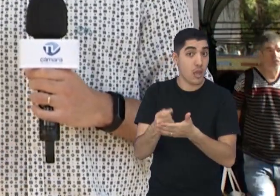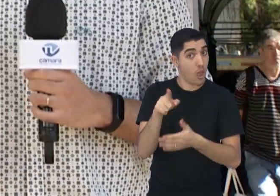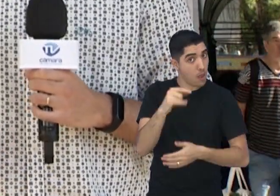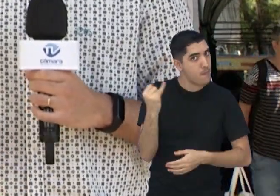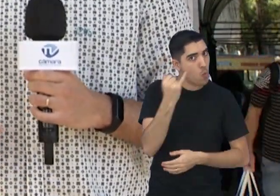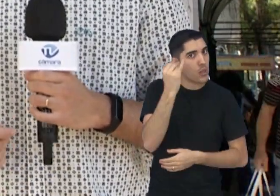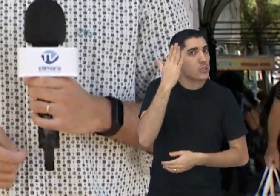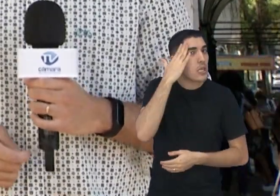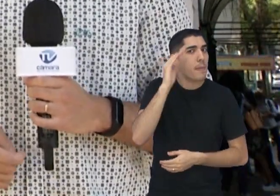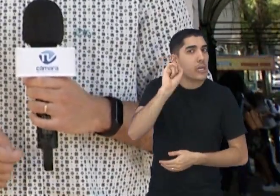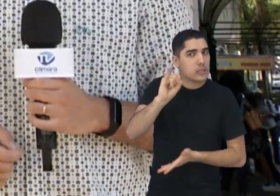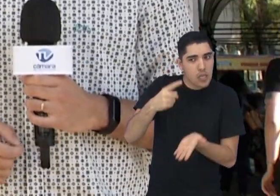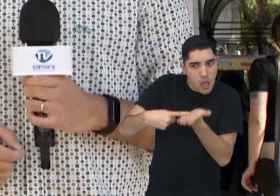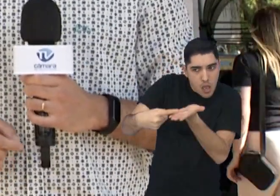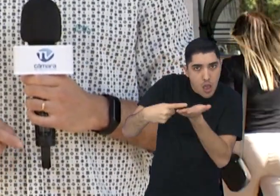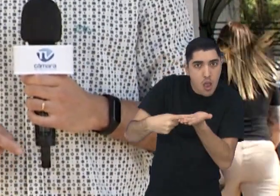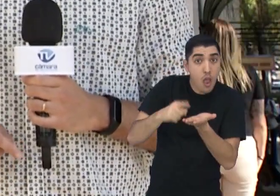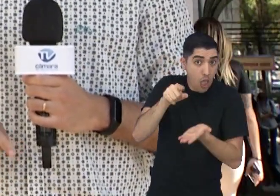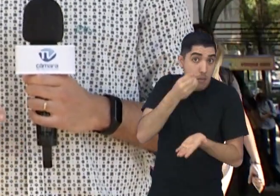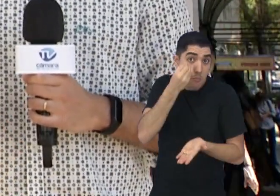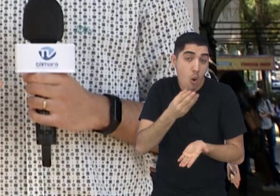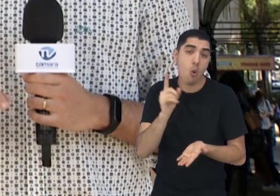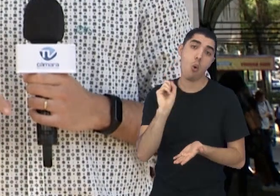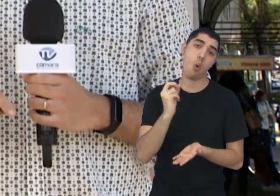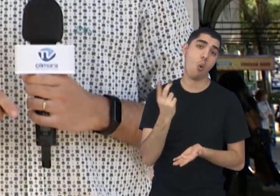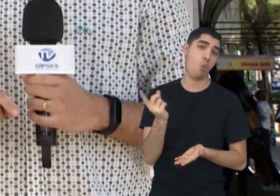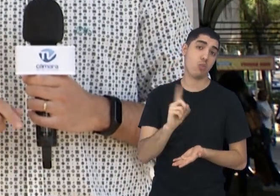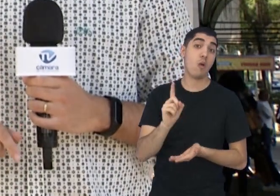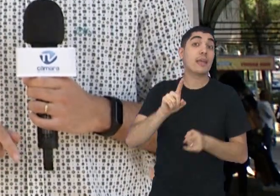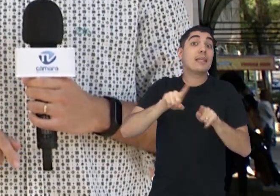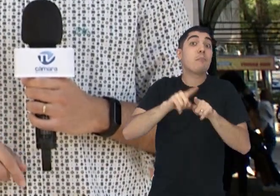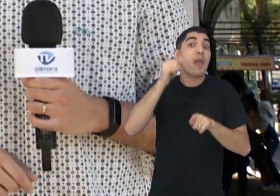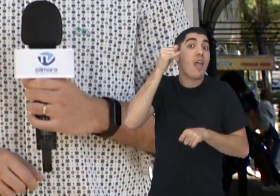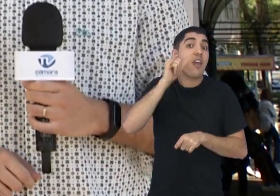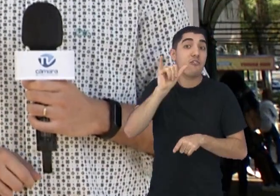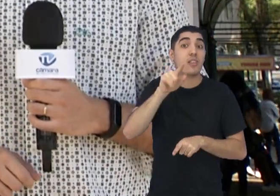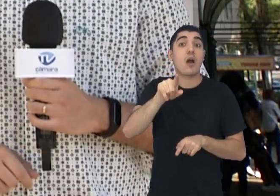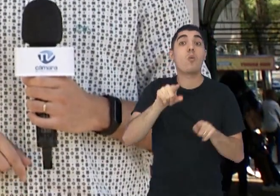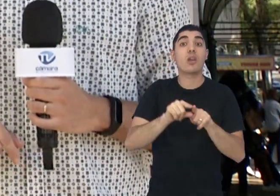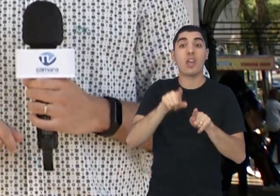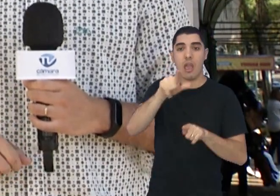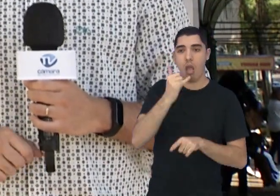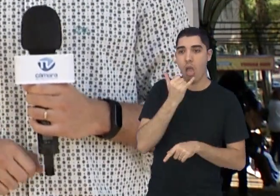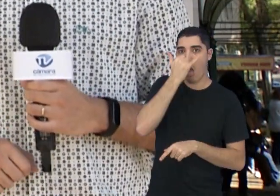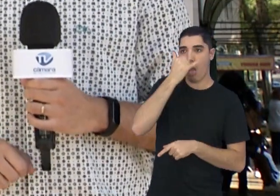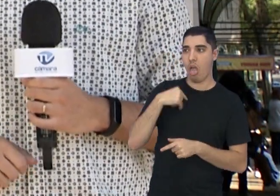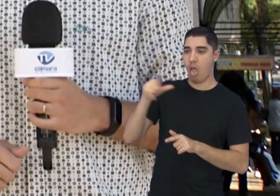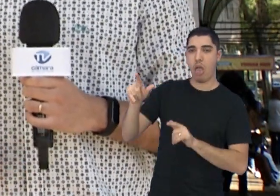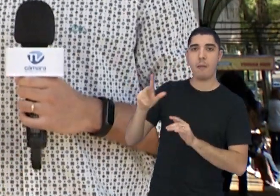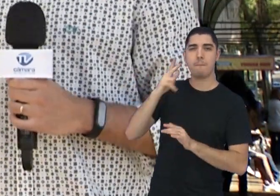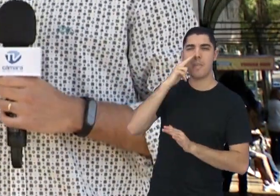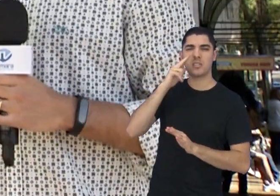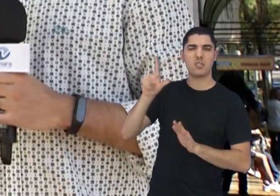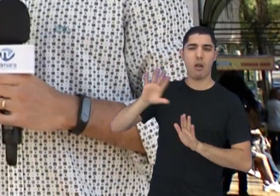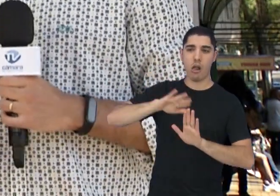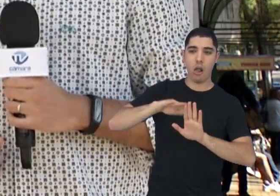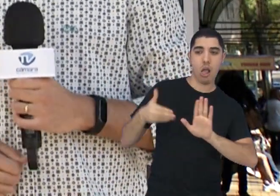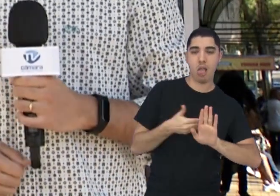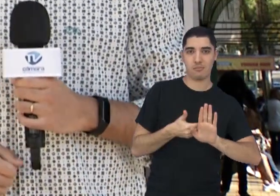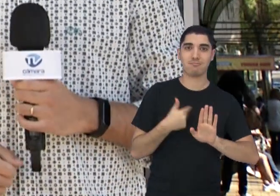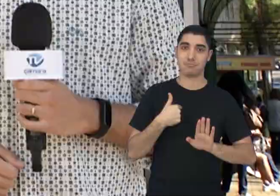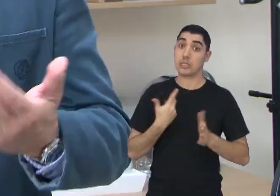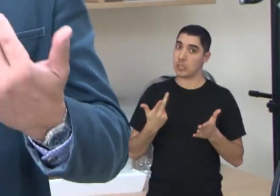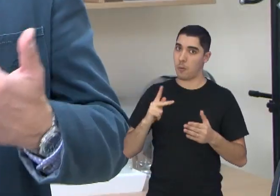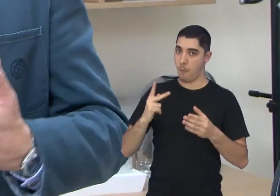se a negociação vai valer a pena e também para não ser vítima de nenhuma cobrança indevida. E é nesse momento que o PROCON